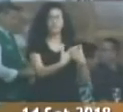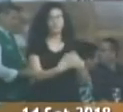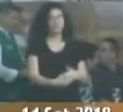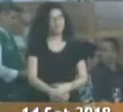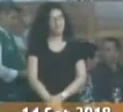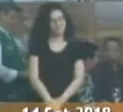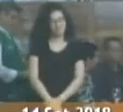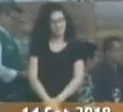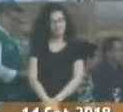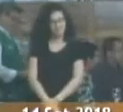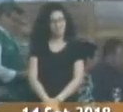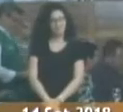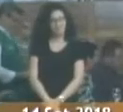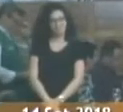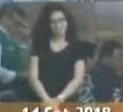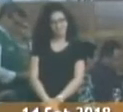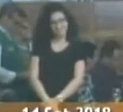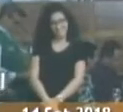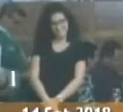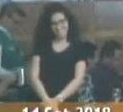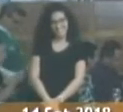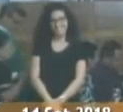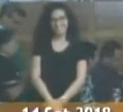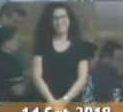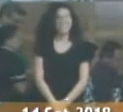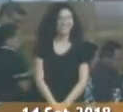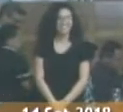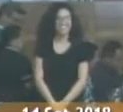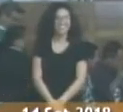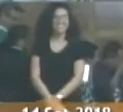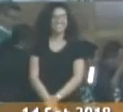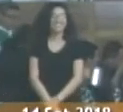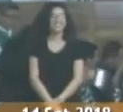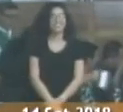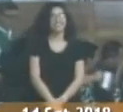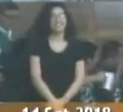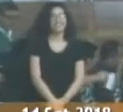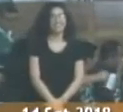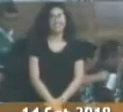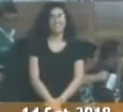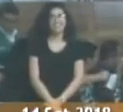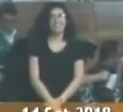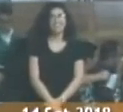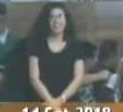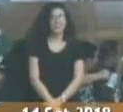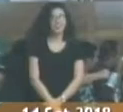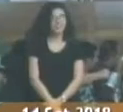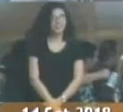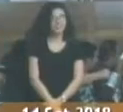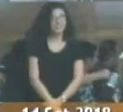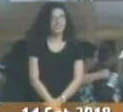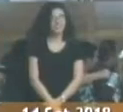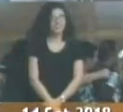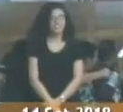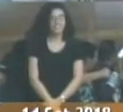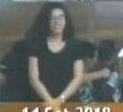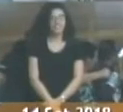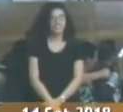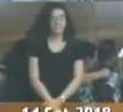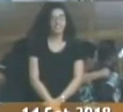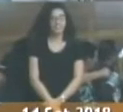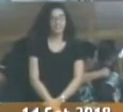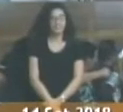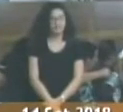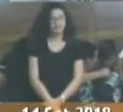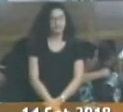biologia. Graças ao IEDBIG, eu tive a oportunidade de voltar e me instalar na minha cidade e